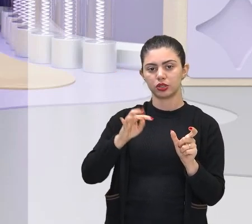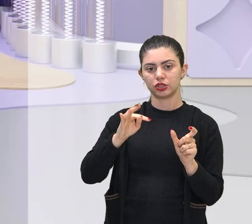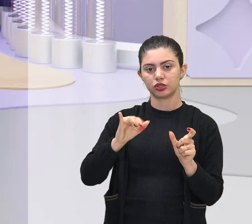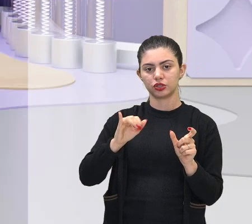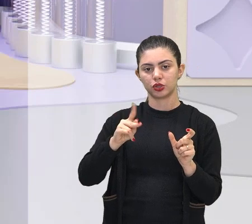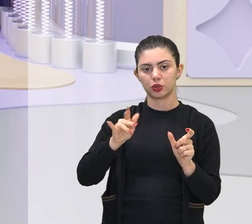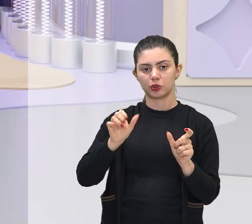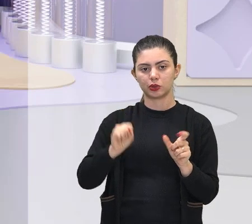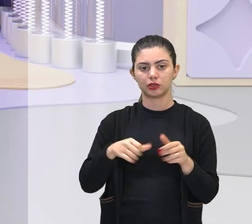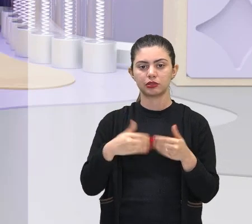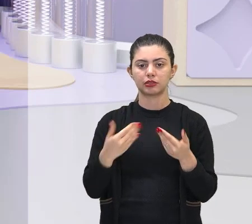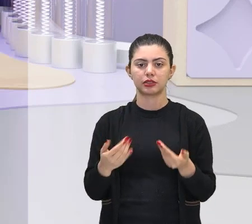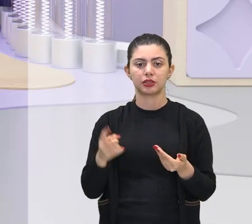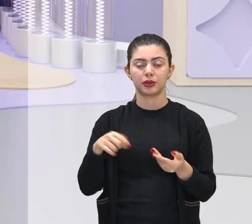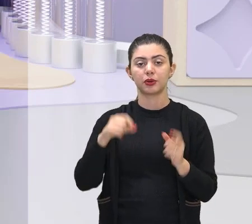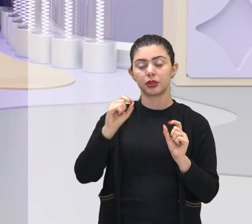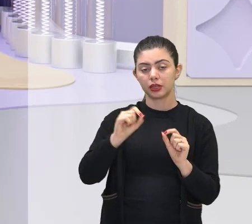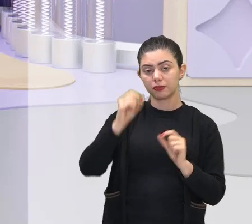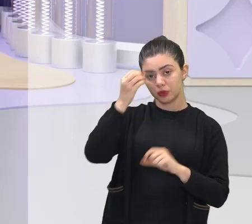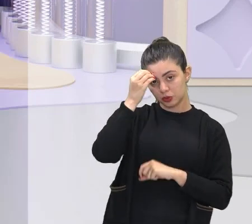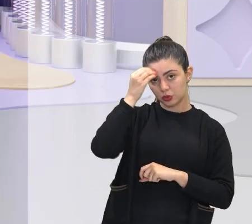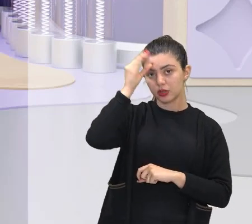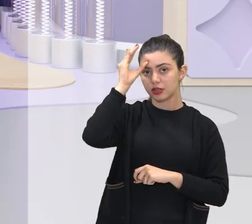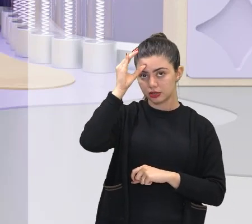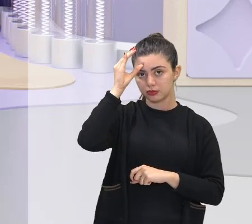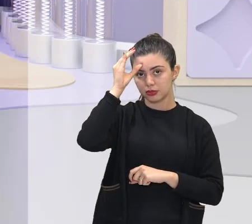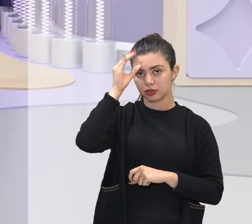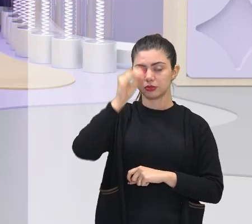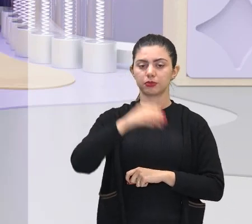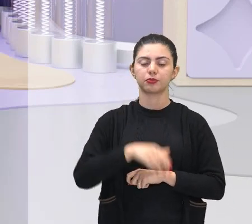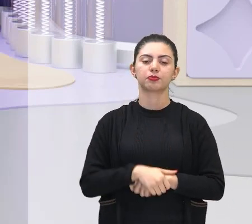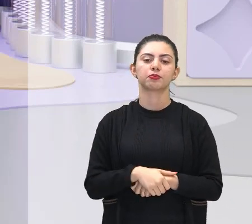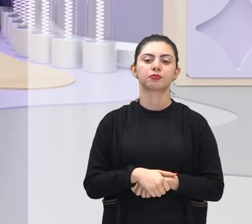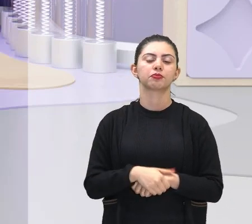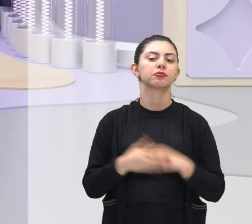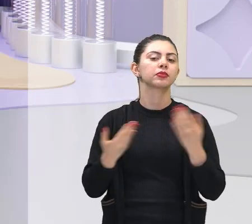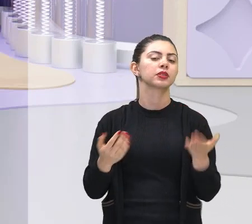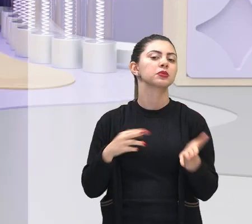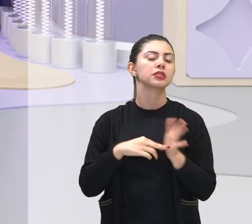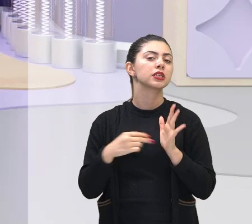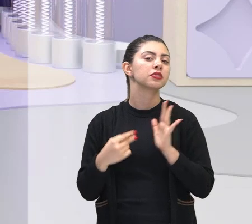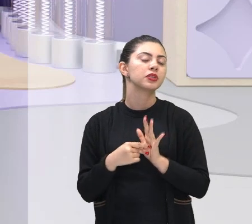gnósticos, relativo a conhecimento. Então,